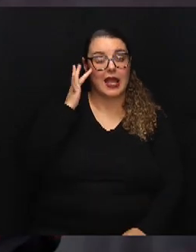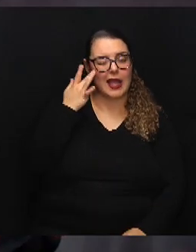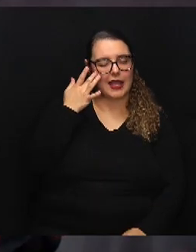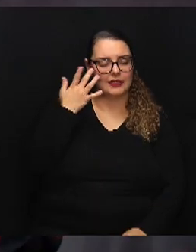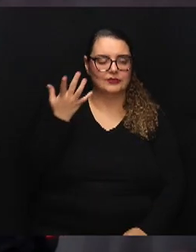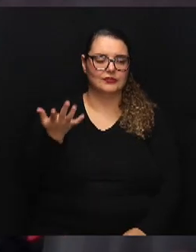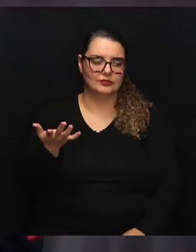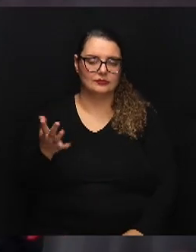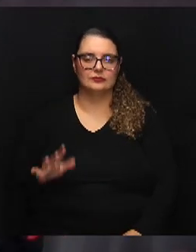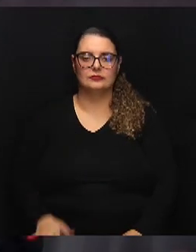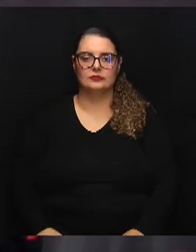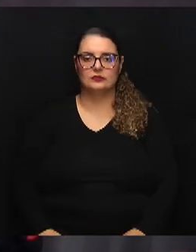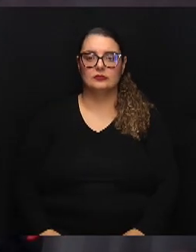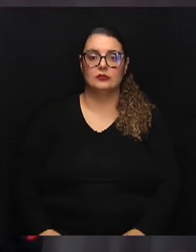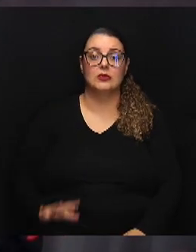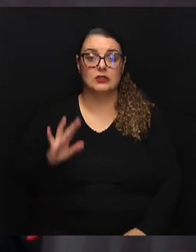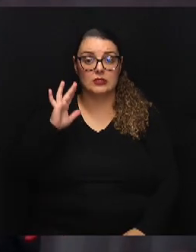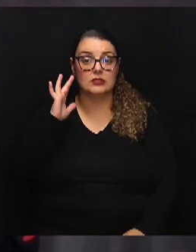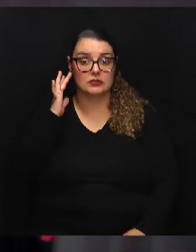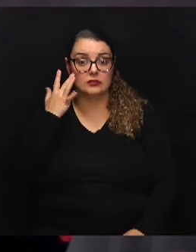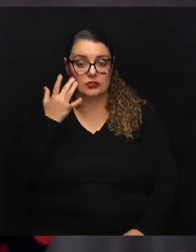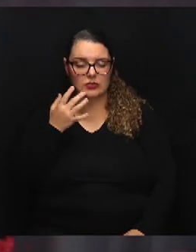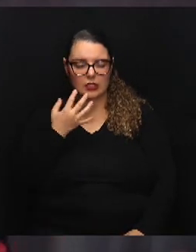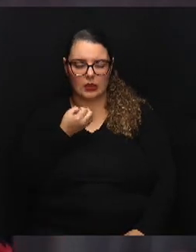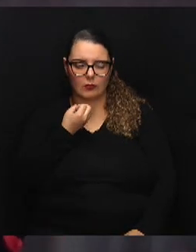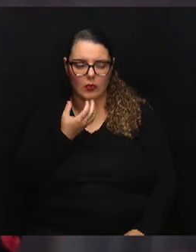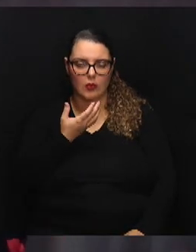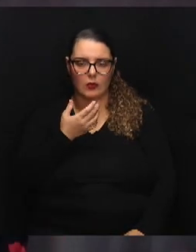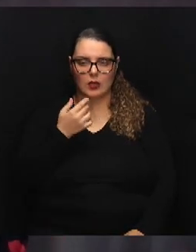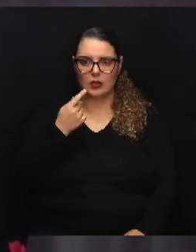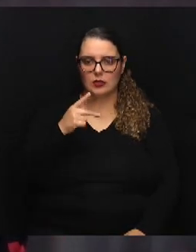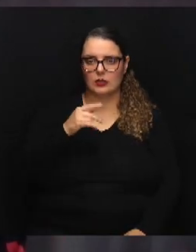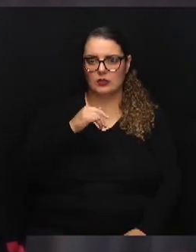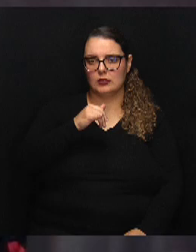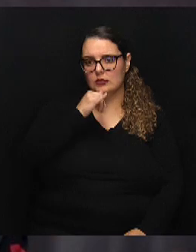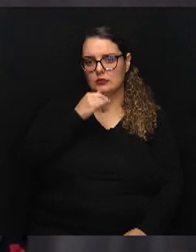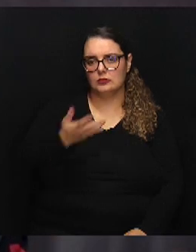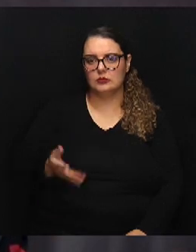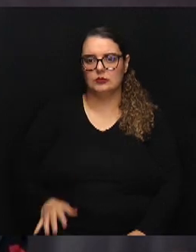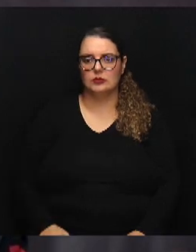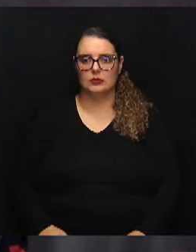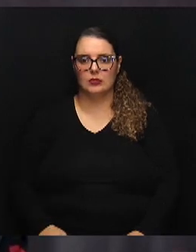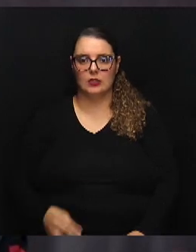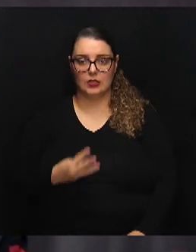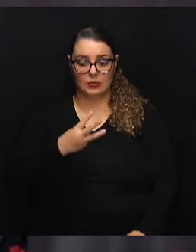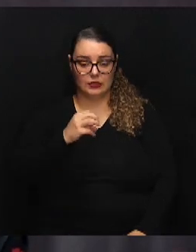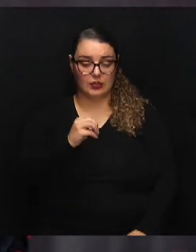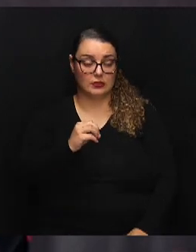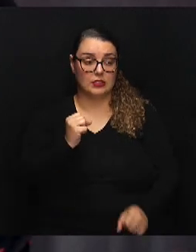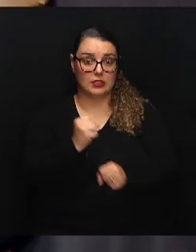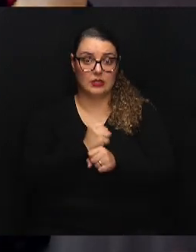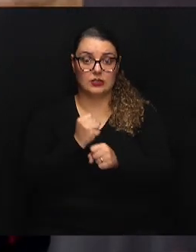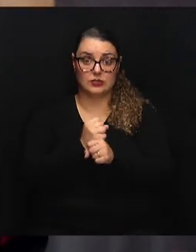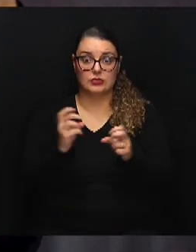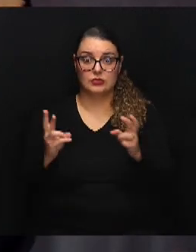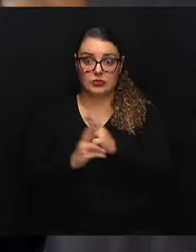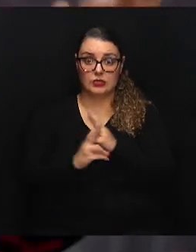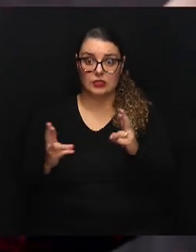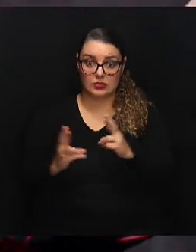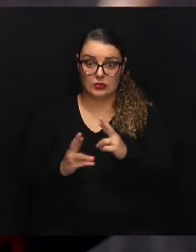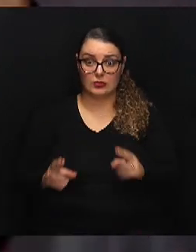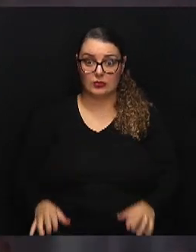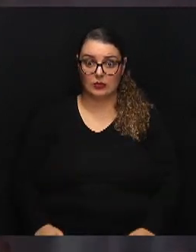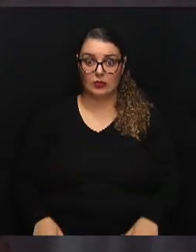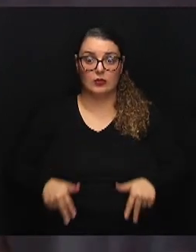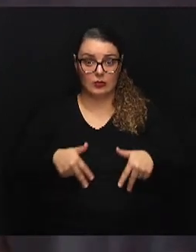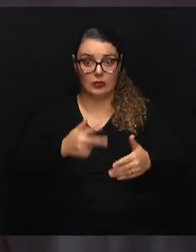isso. Mas achei bem legal a tua colocação. Eu sou um exemplo disso, né? Eu tenho 30 anos de relação, 30 anos com a mesma